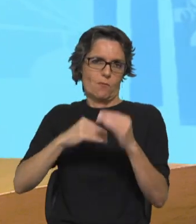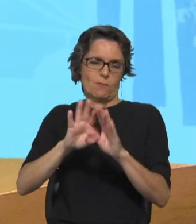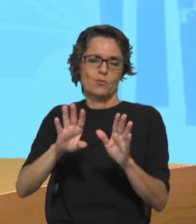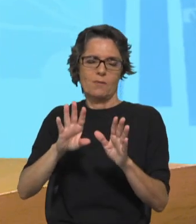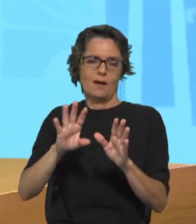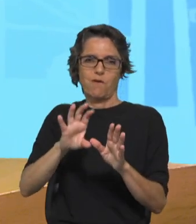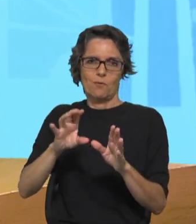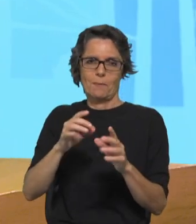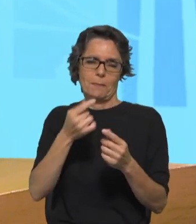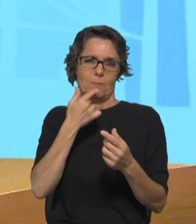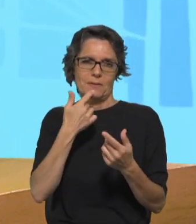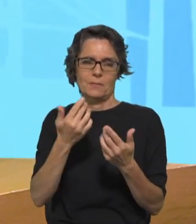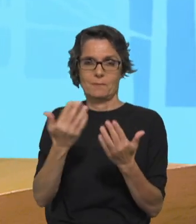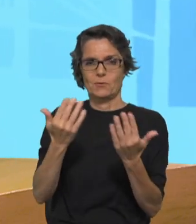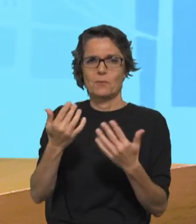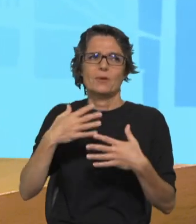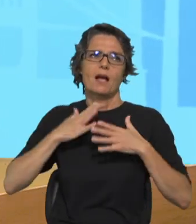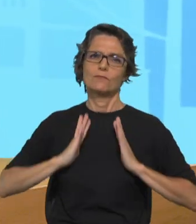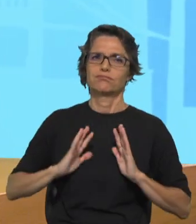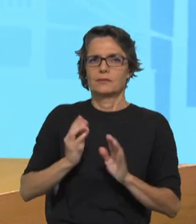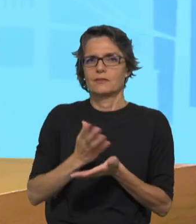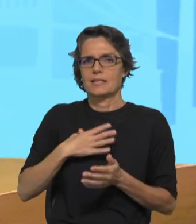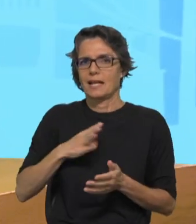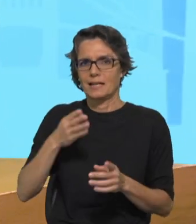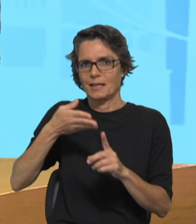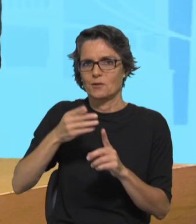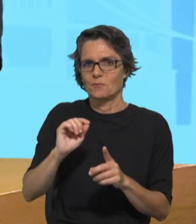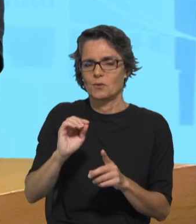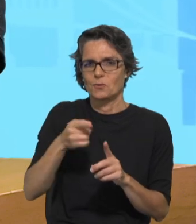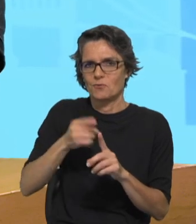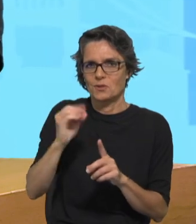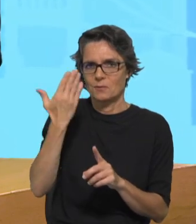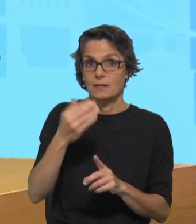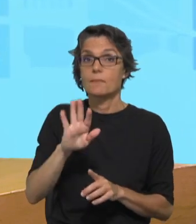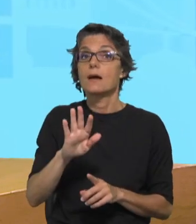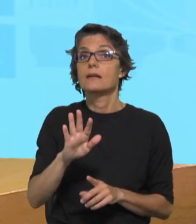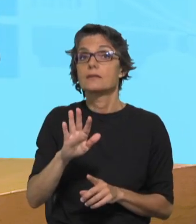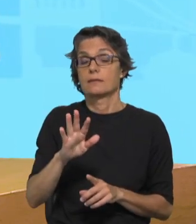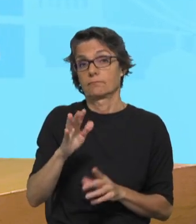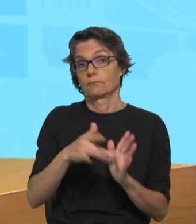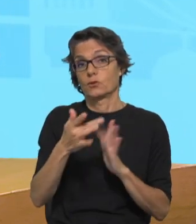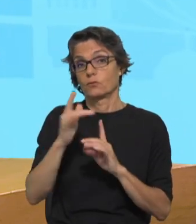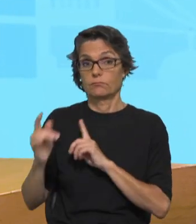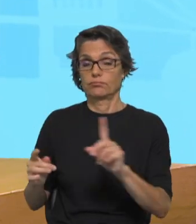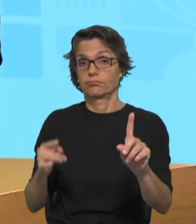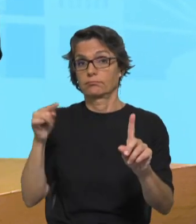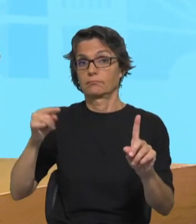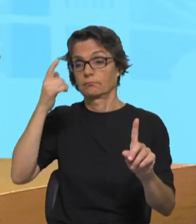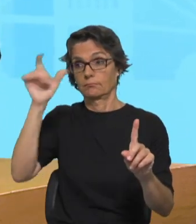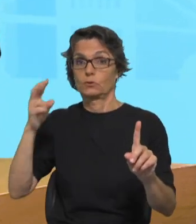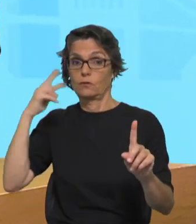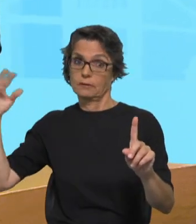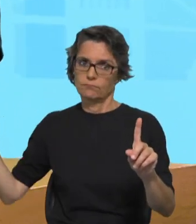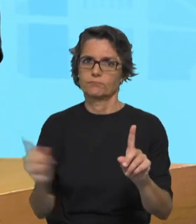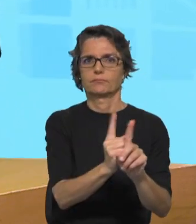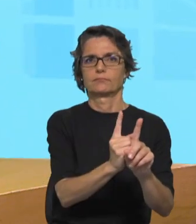passar férias. Para descansar. Mas, claro, logo lá se alaparam a ele, não é? E não o largaram.